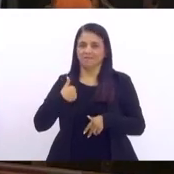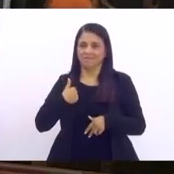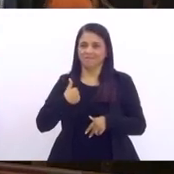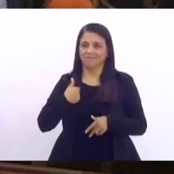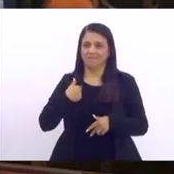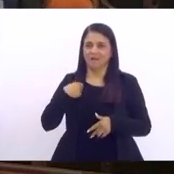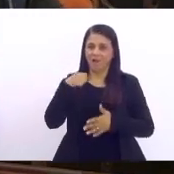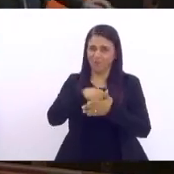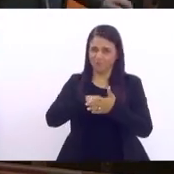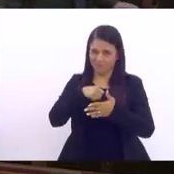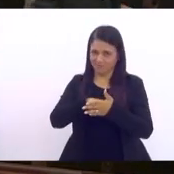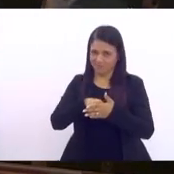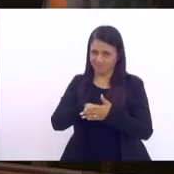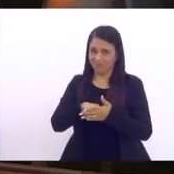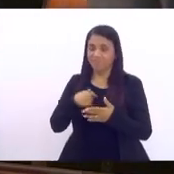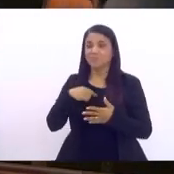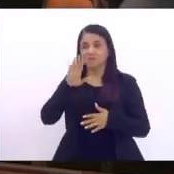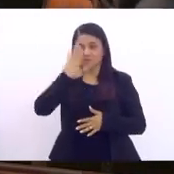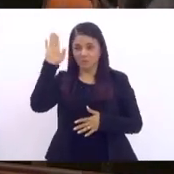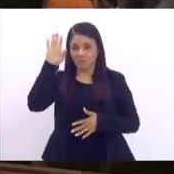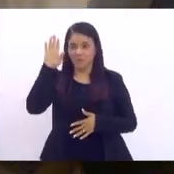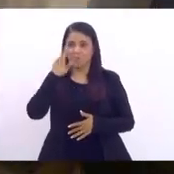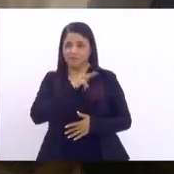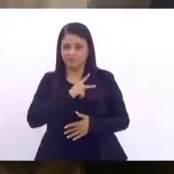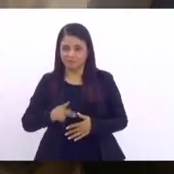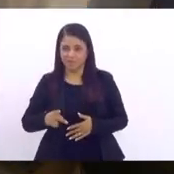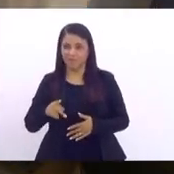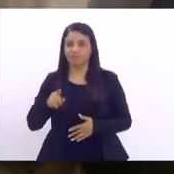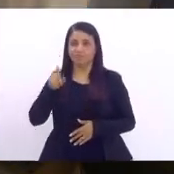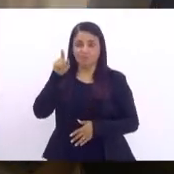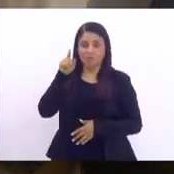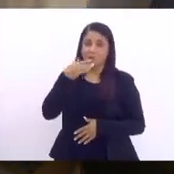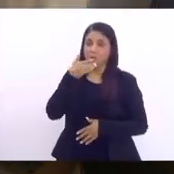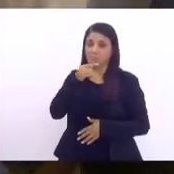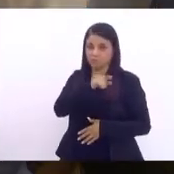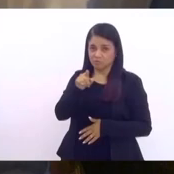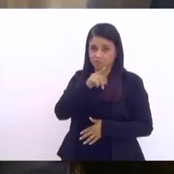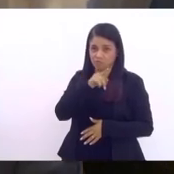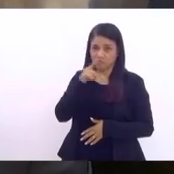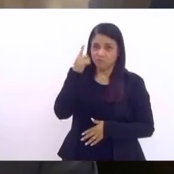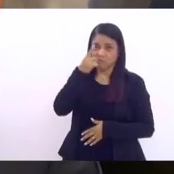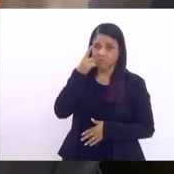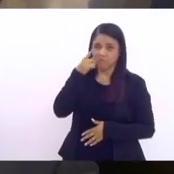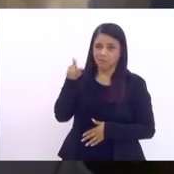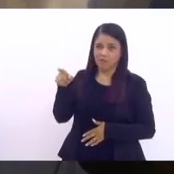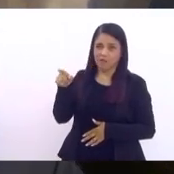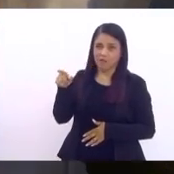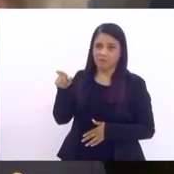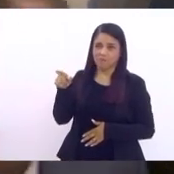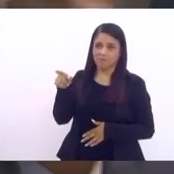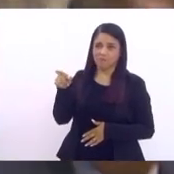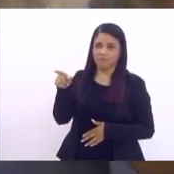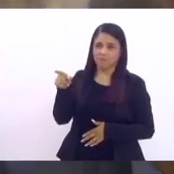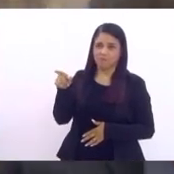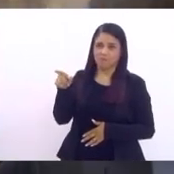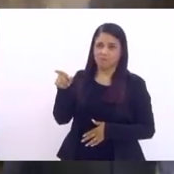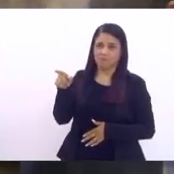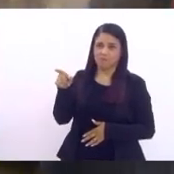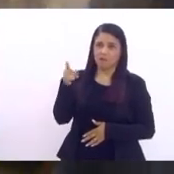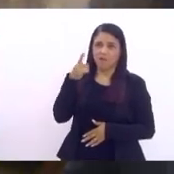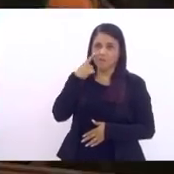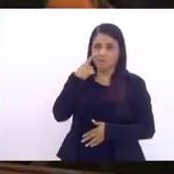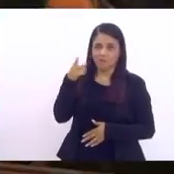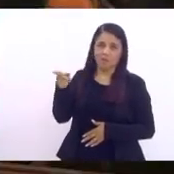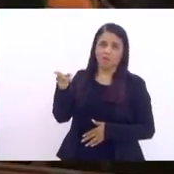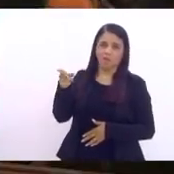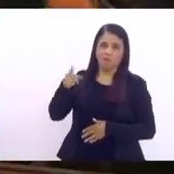Senhor presidente. Pedi para o deputado atarrachar a lâmpadazinha. Vossa Excelência viu que eu tentei fazer o isso é patrimônio histórico aqui.